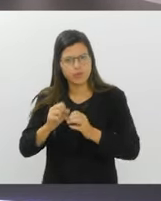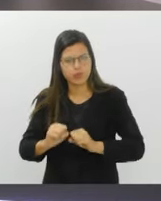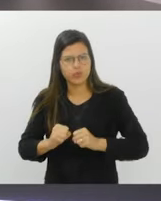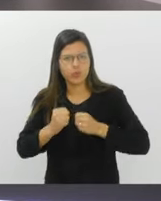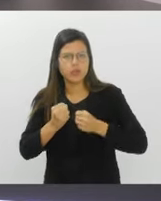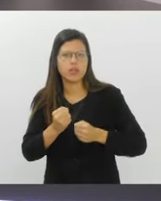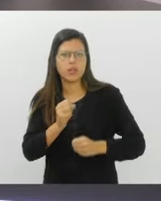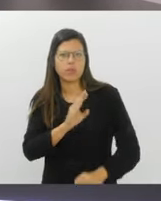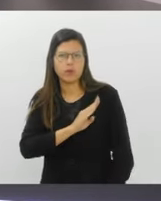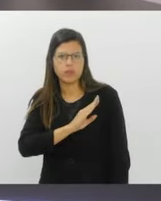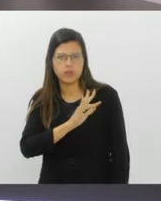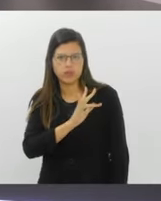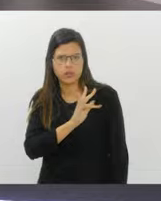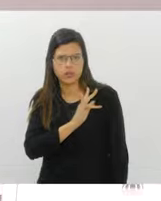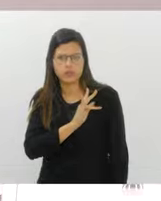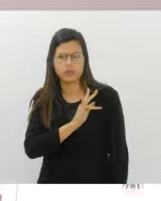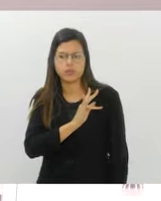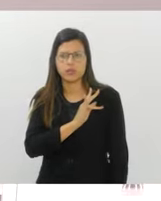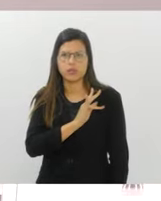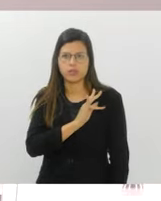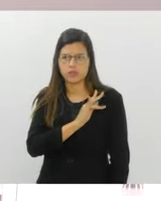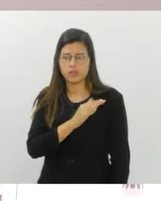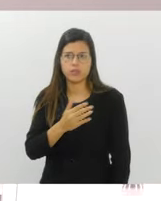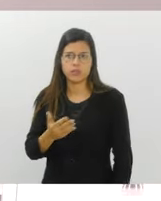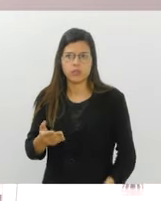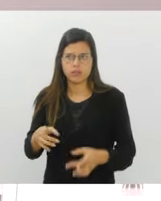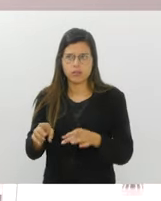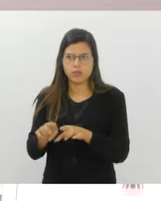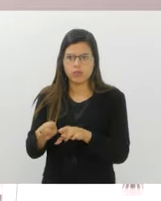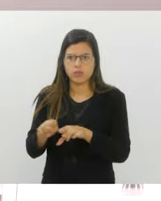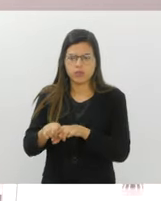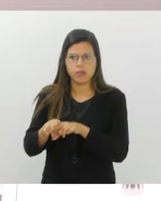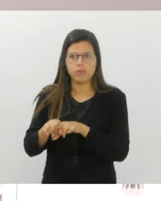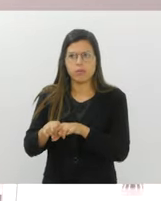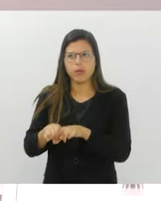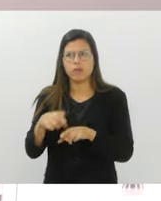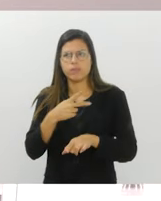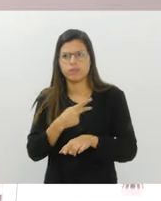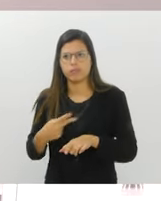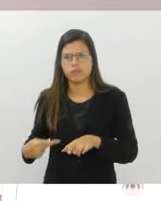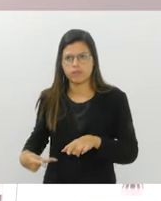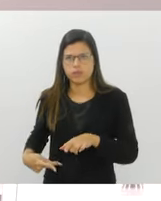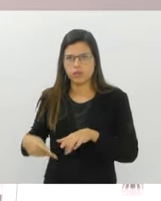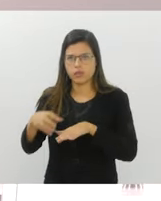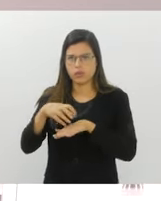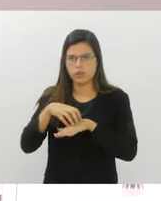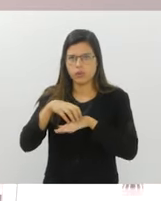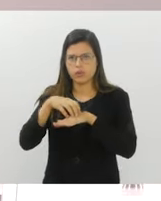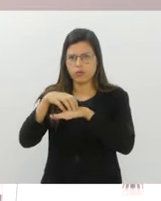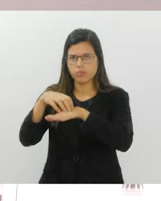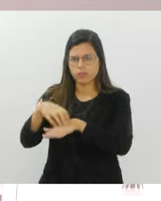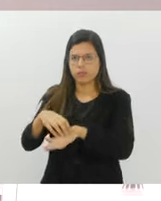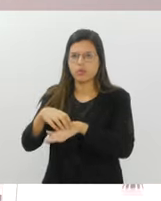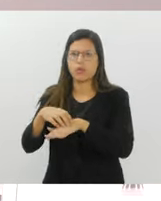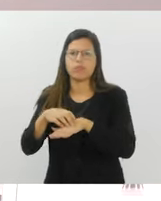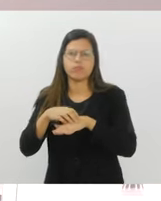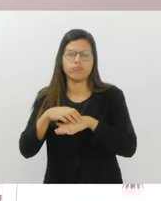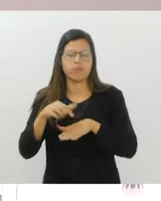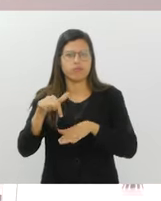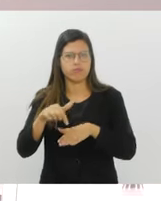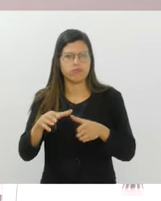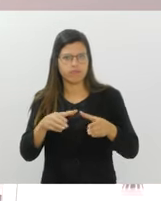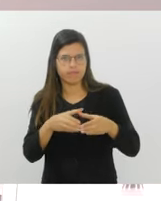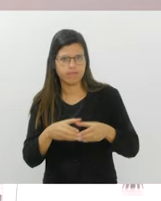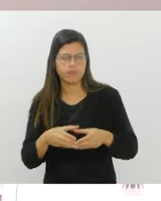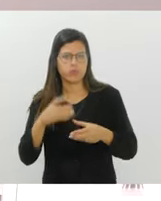Fluminense, especial São João, nosso querido presidente da Comissão de Transporte, deputado Dionísio Lins, o presidente da Frente